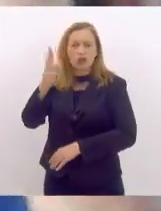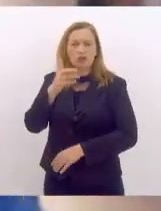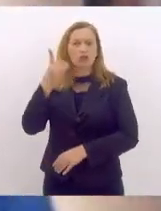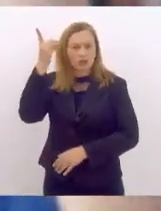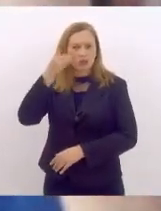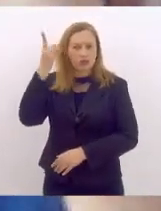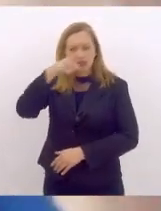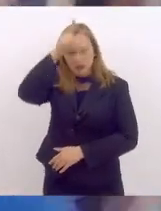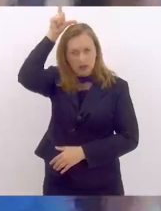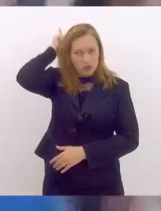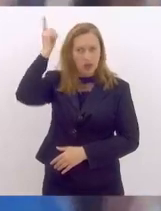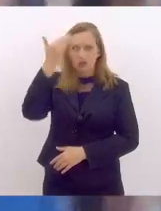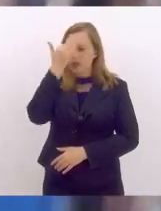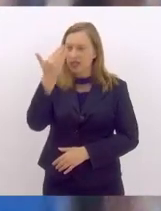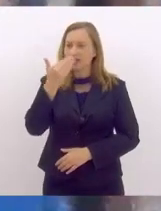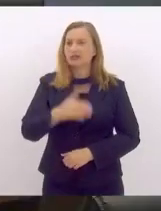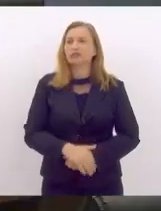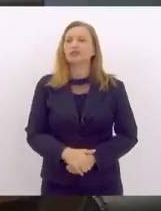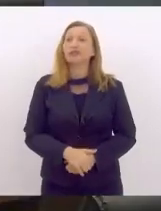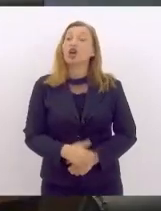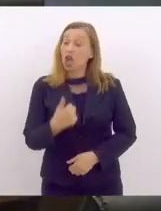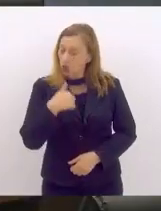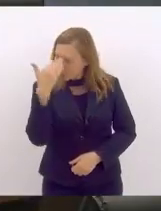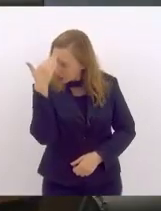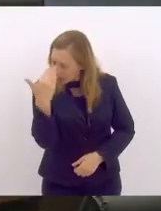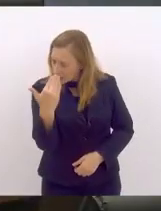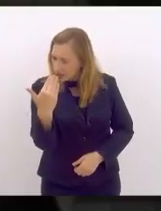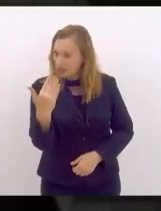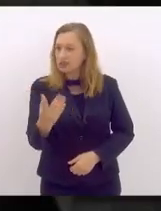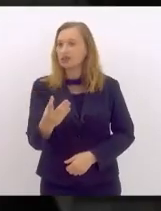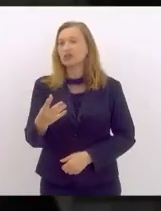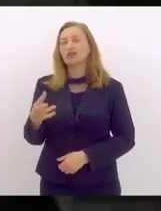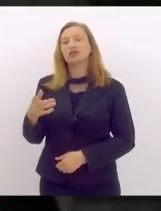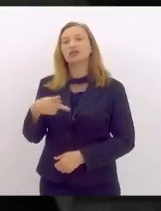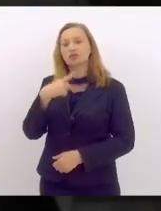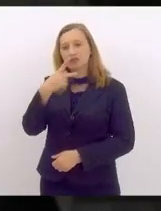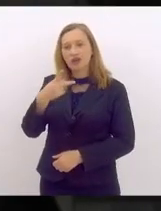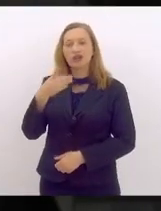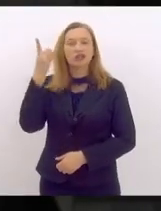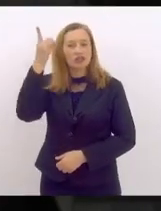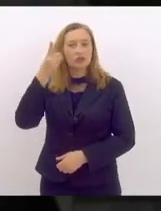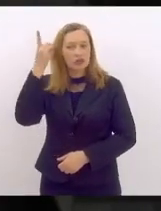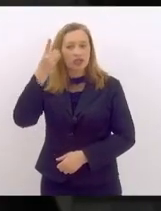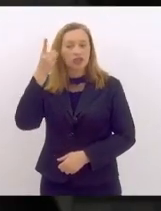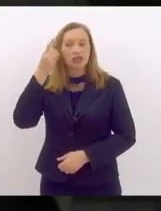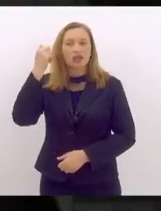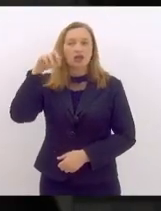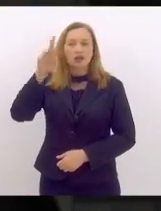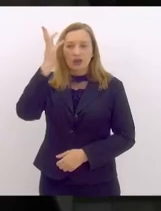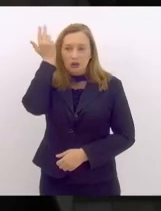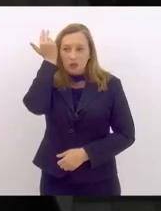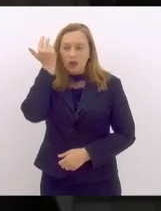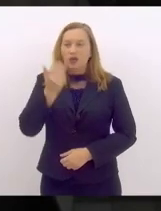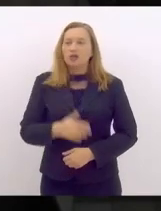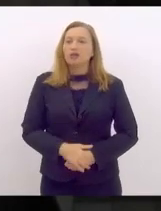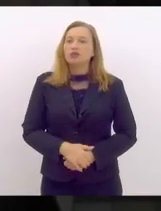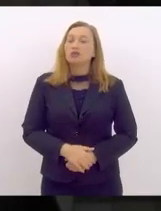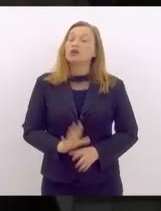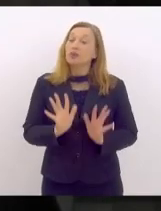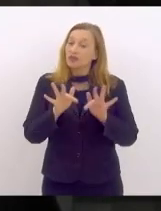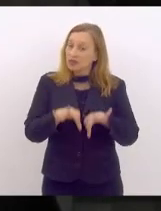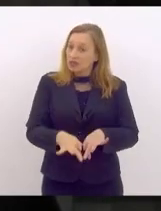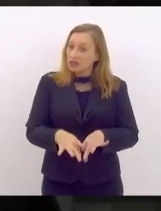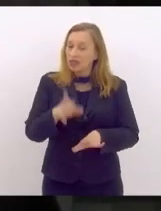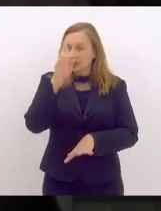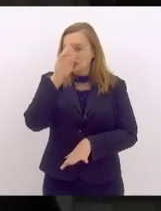ao coisa muito obrigado Eu que agradeço o seu a parte Deputado Aliomar e para